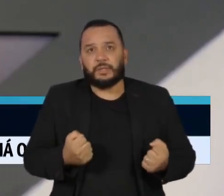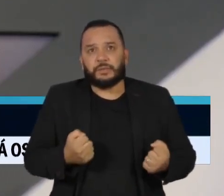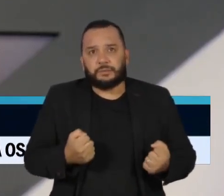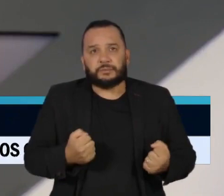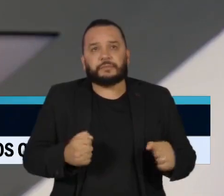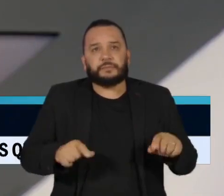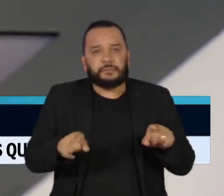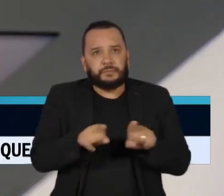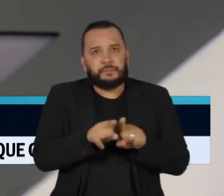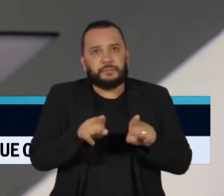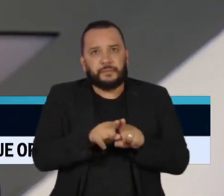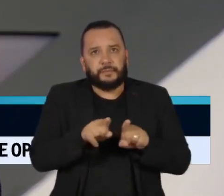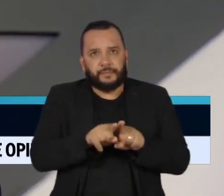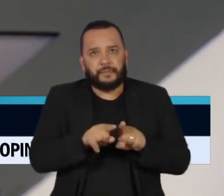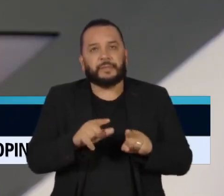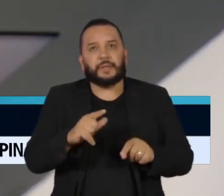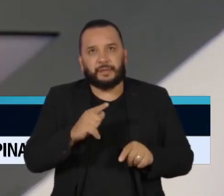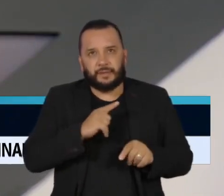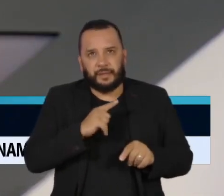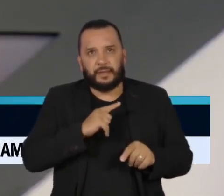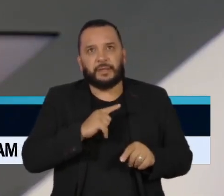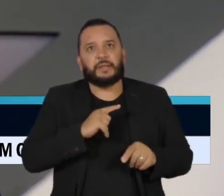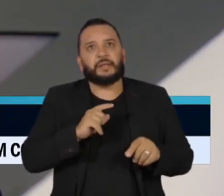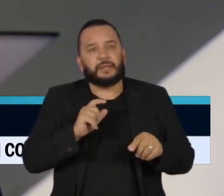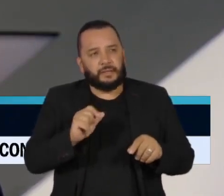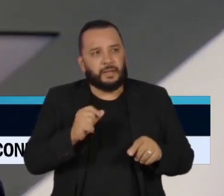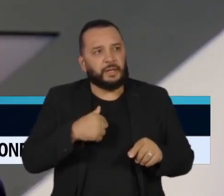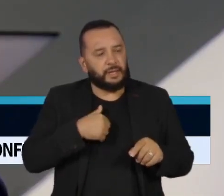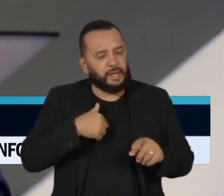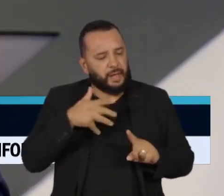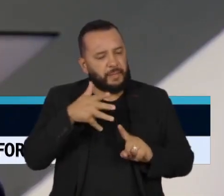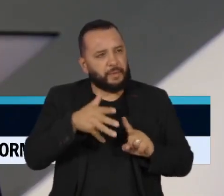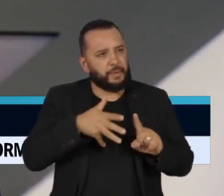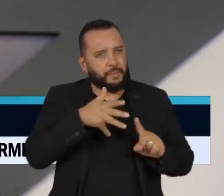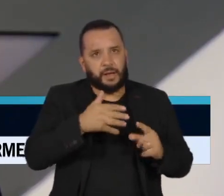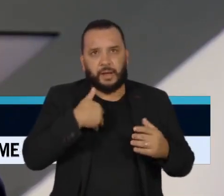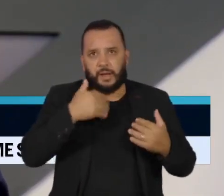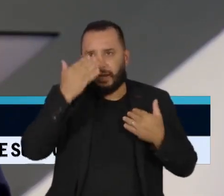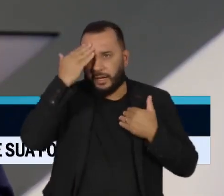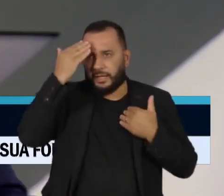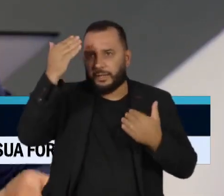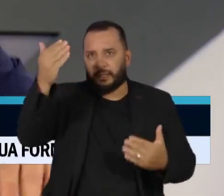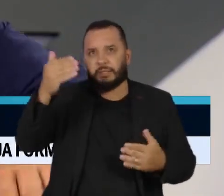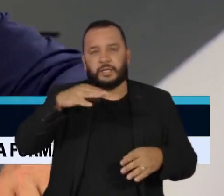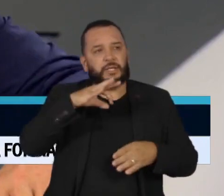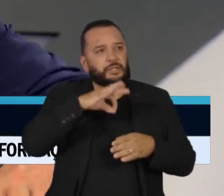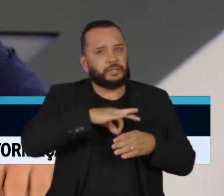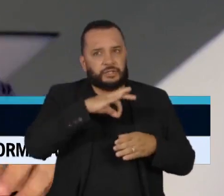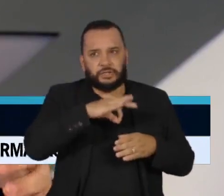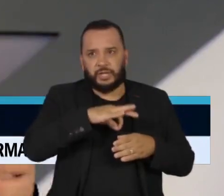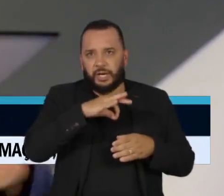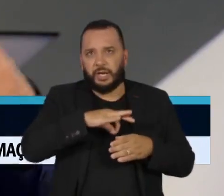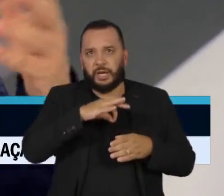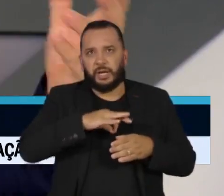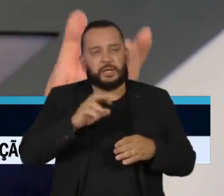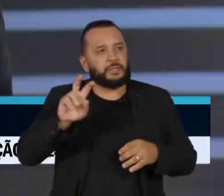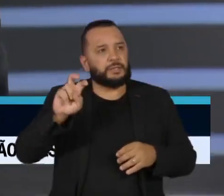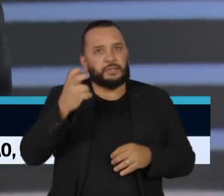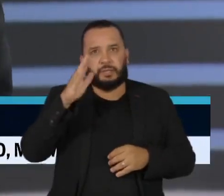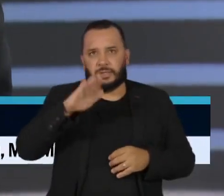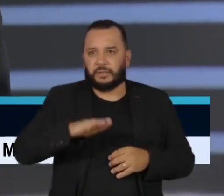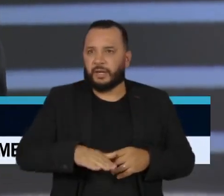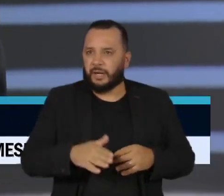a pequena piadas para o momento quer dizer queria agradecer o chá delicioso é quase cinco da tarde